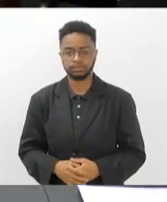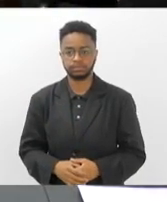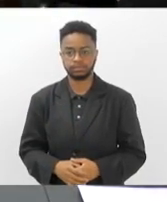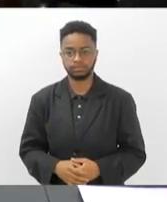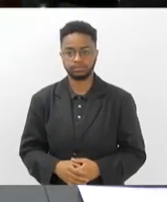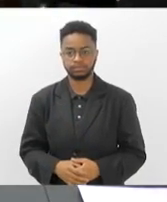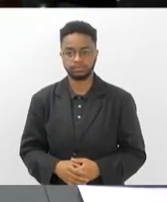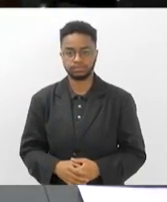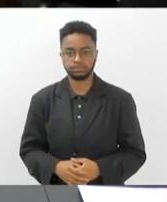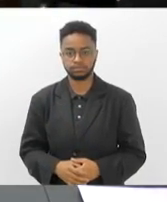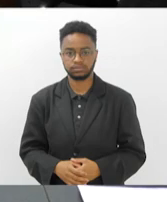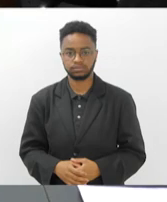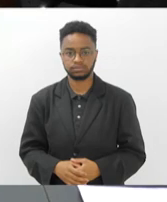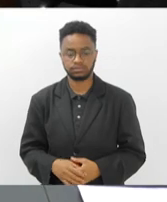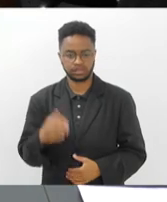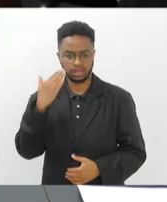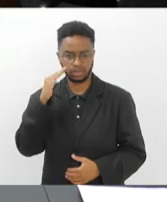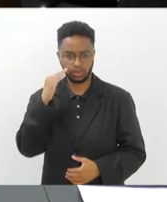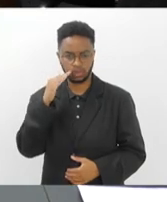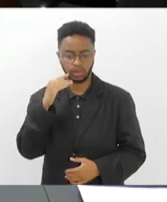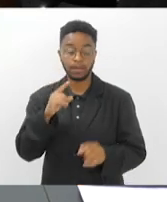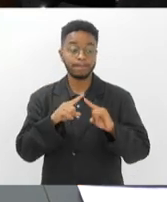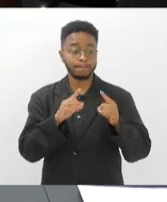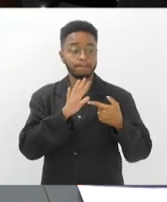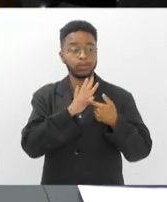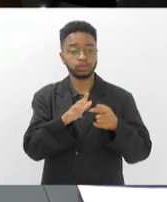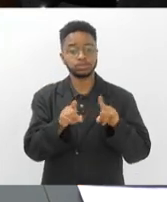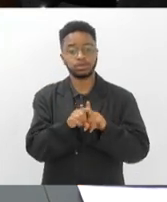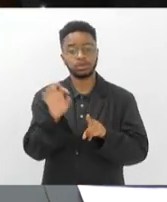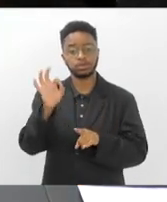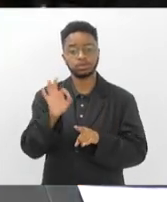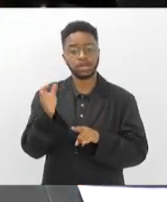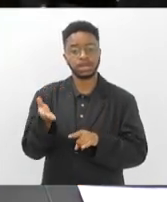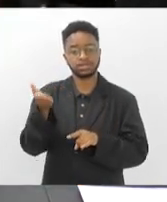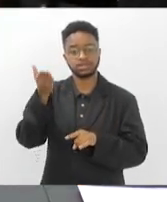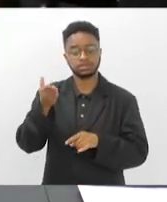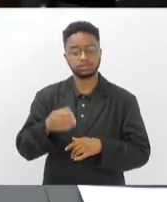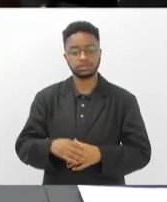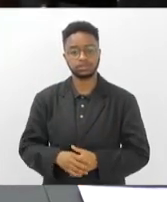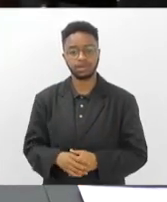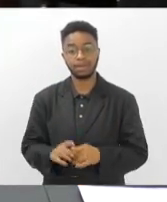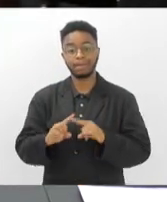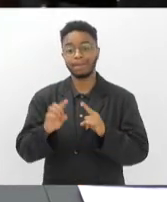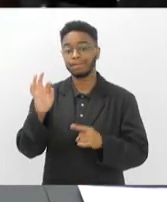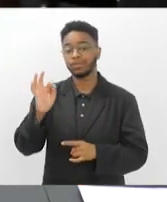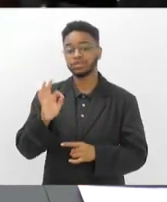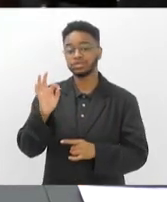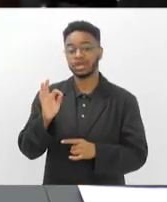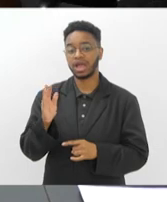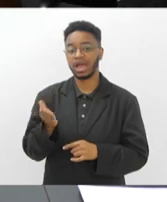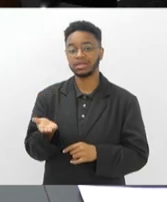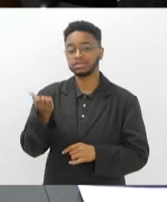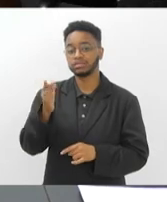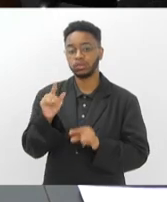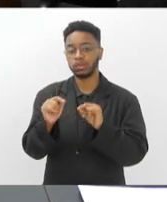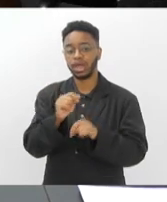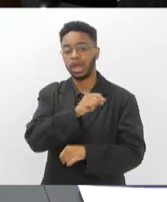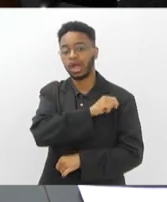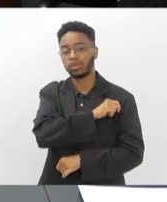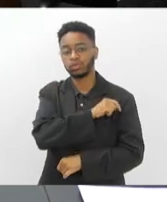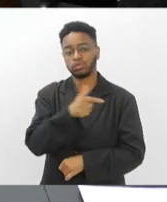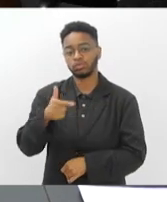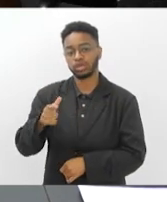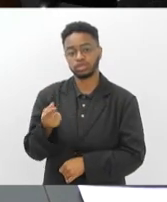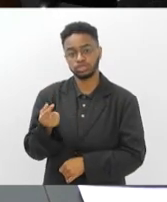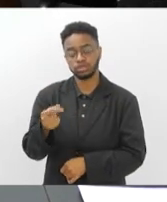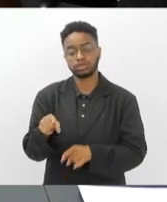Viu, deputado? Eu estou ouvindo, mas ele fala do percentual acima. Pois é, mas o percentual acima... Era dos estudantes carentes e